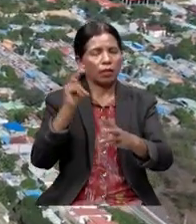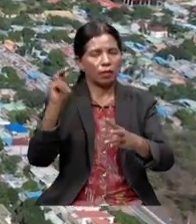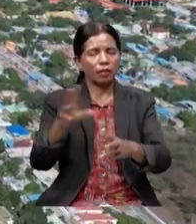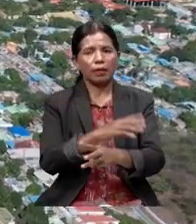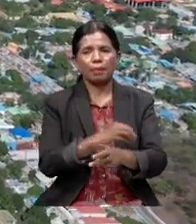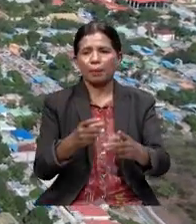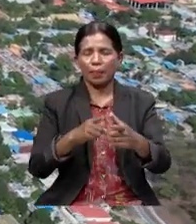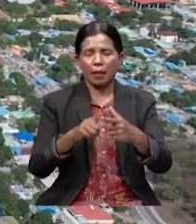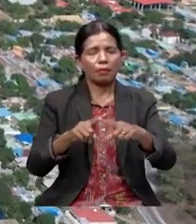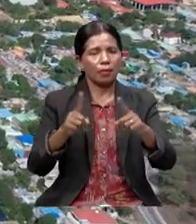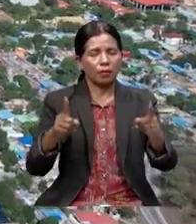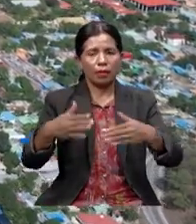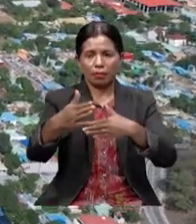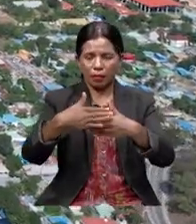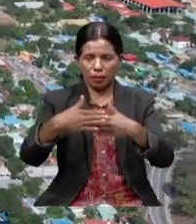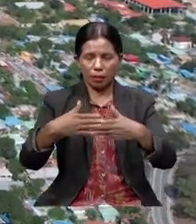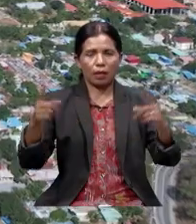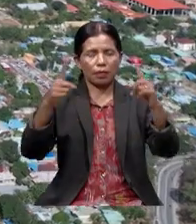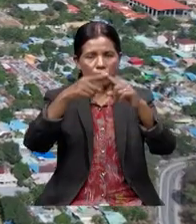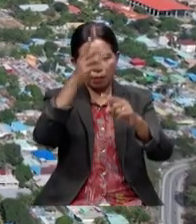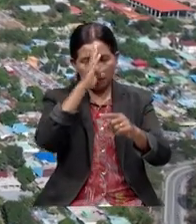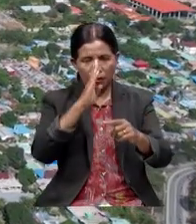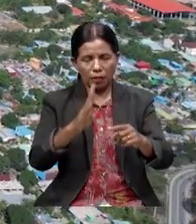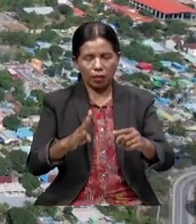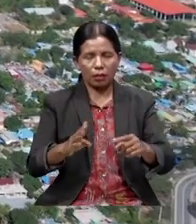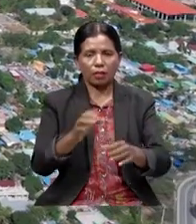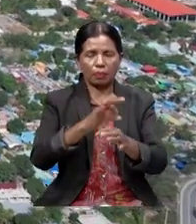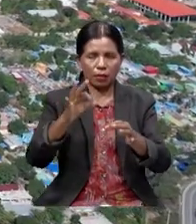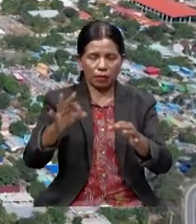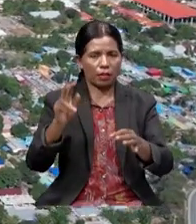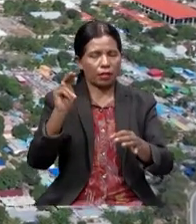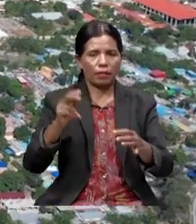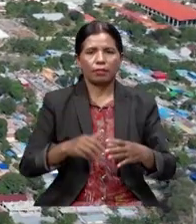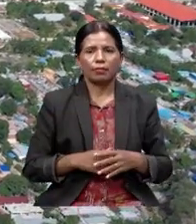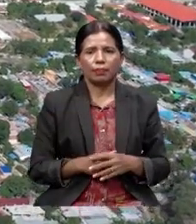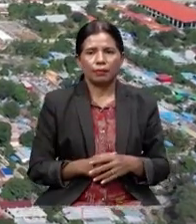material mai be hak besikan ba maromak ka vida espiritual nian.